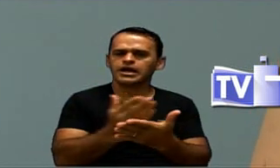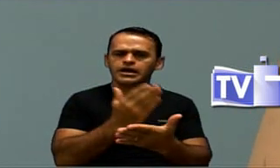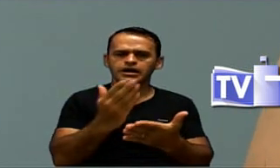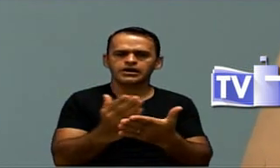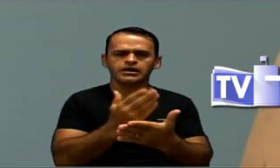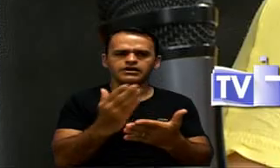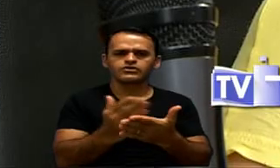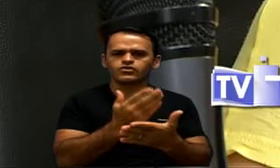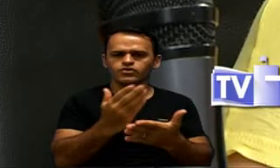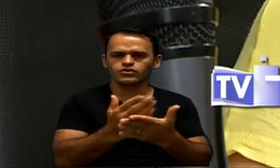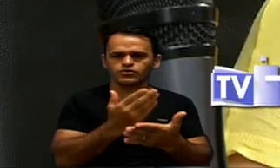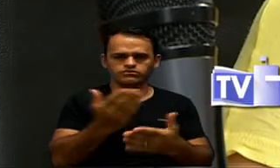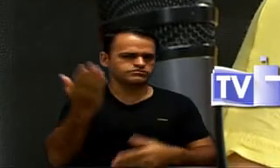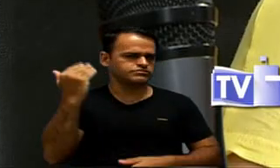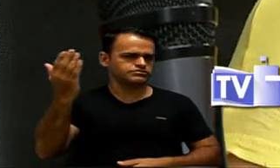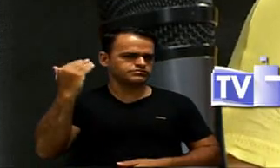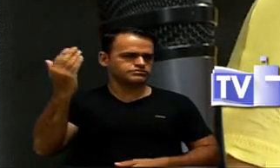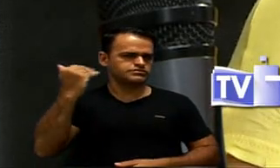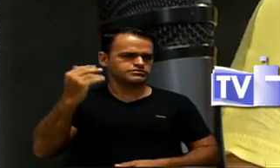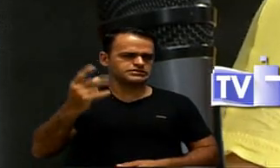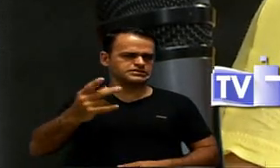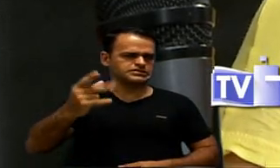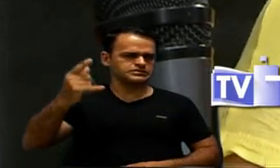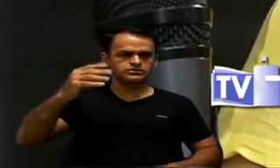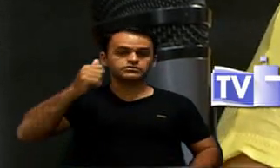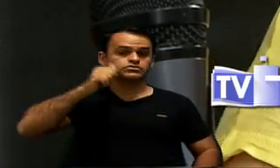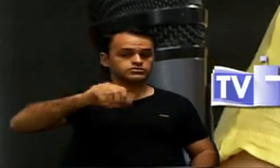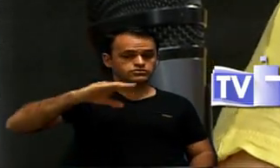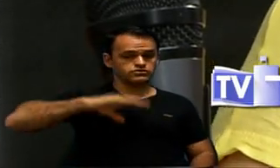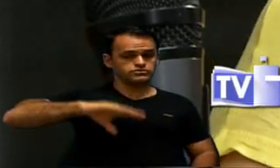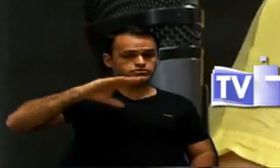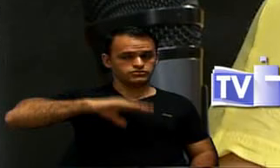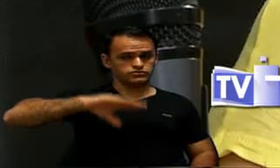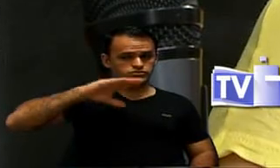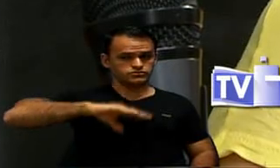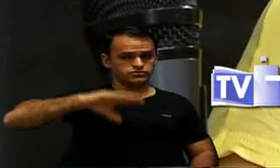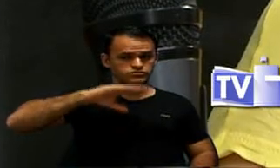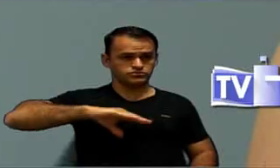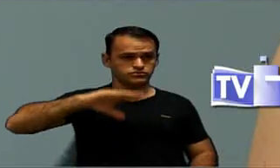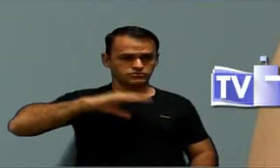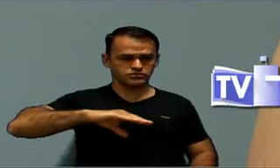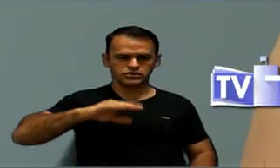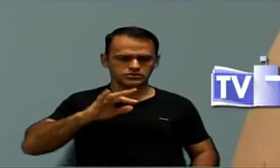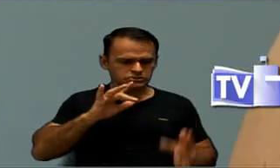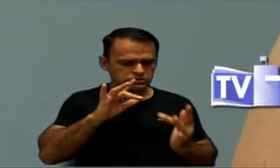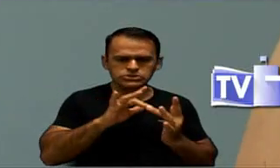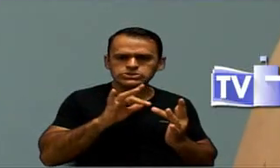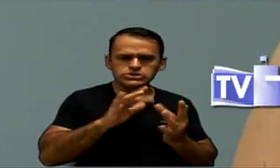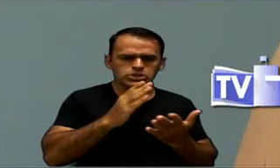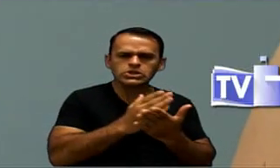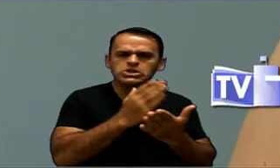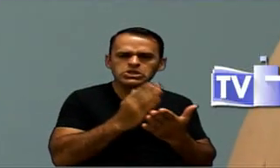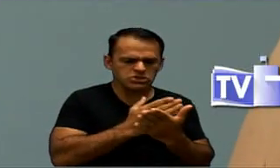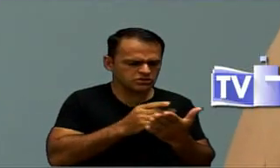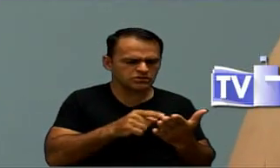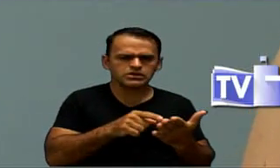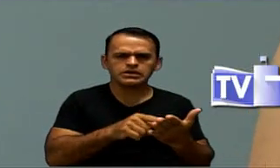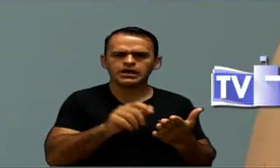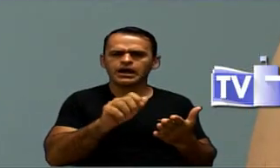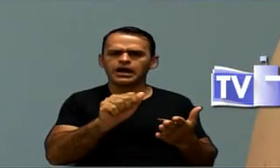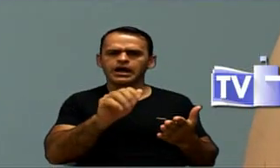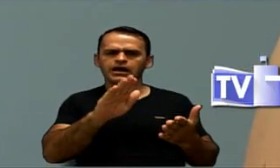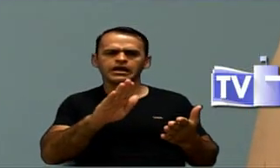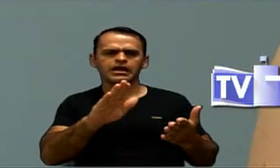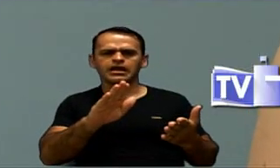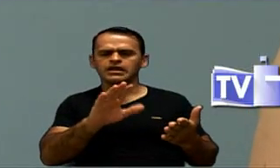mais, né, as mulheres que vieram para cá, as portuguesas, elas tinham contato a um caderninho chamado Abecedário da